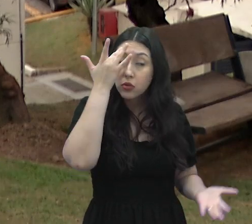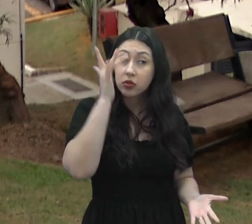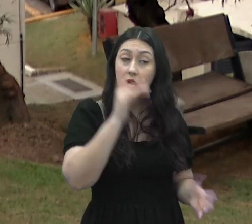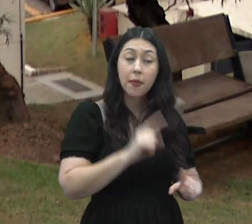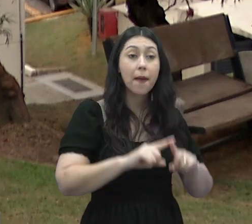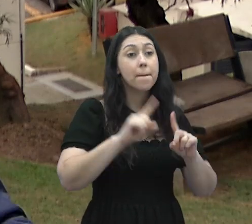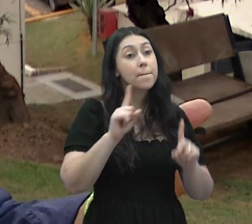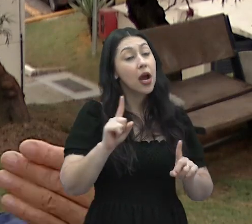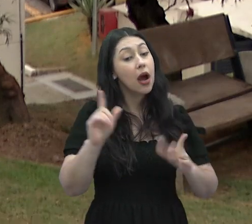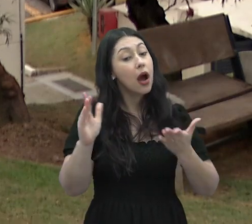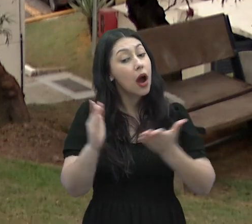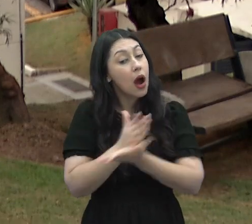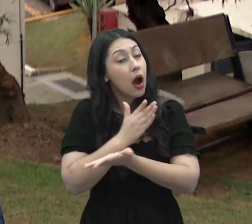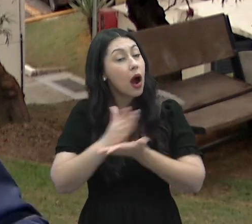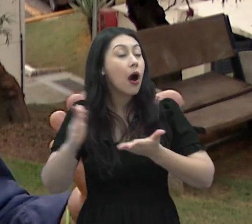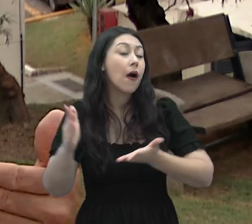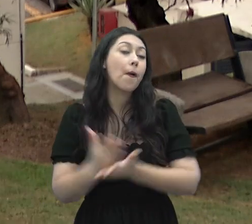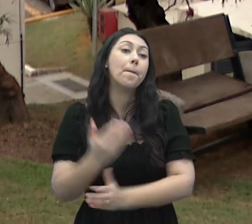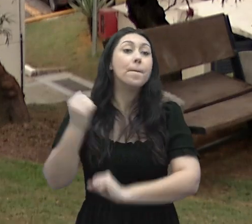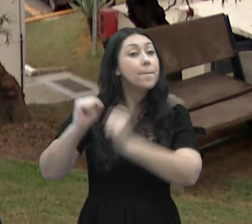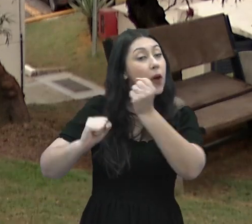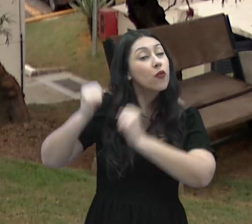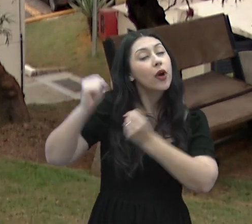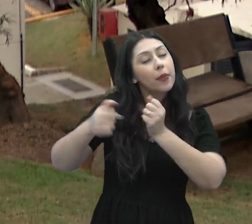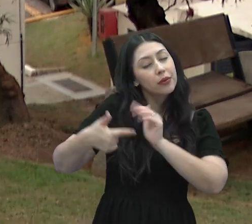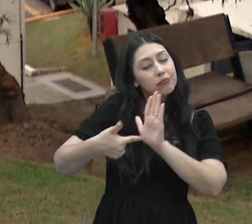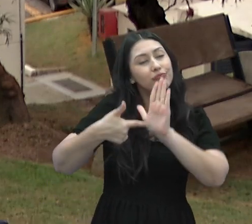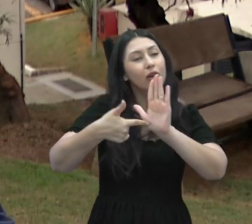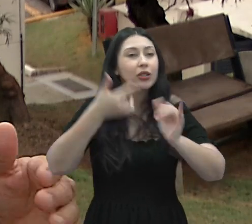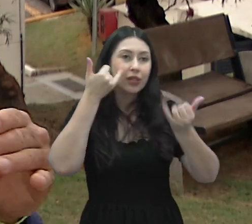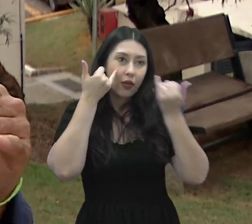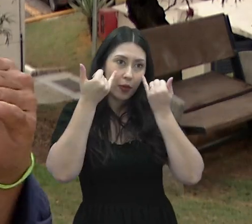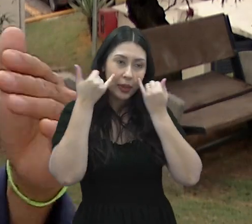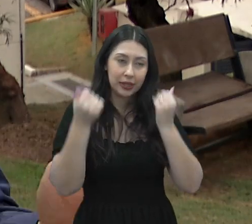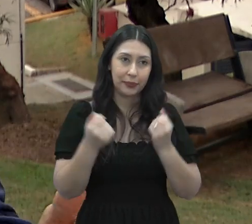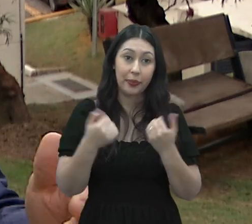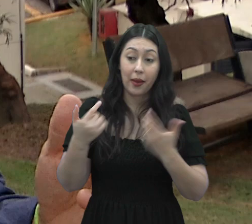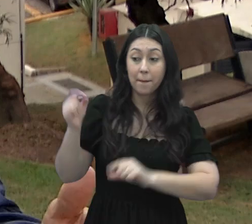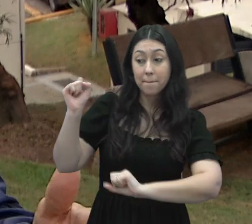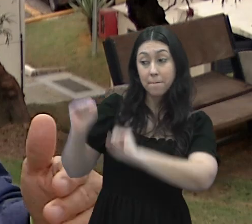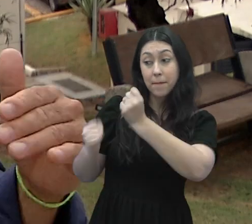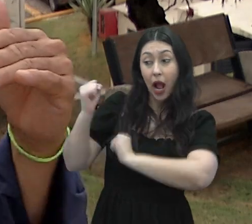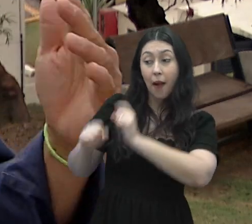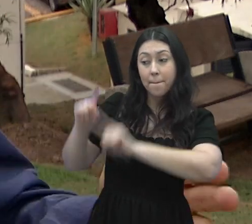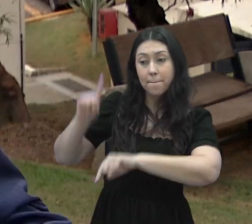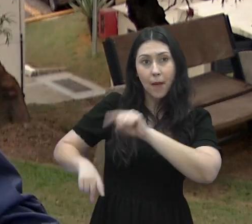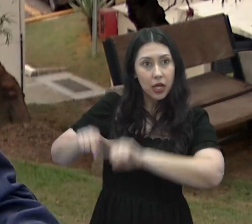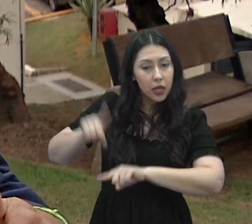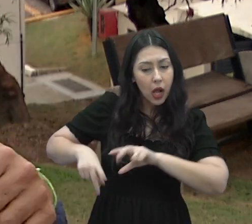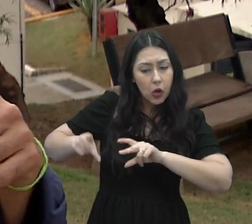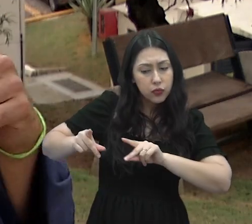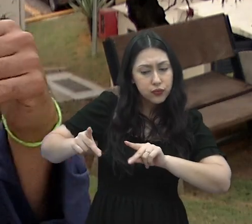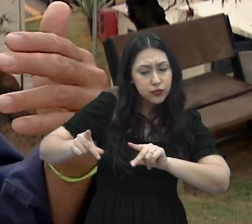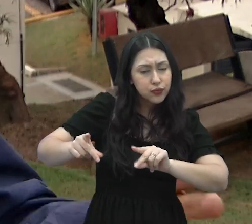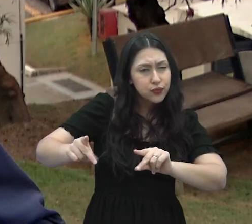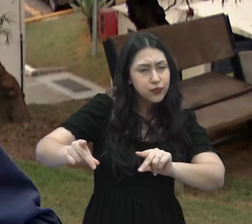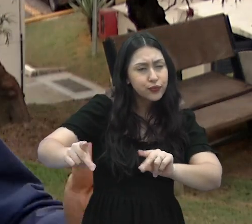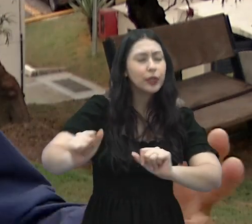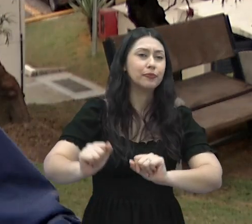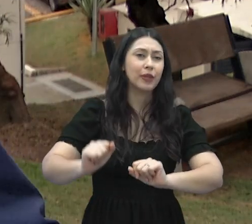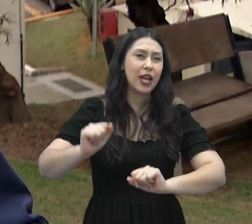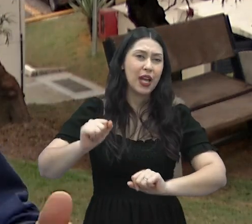informação. Agora, alguns fabricantes já começam a se valer disso. Então, elas produzem produtos duráveis, que usam